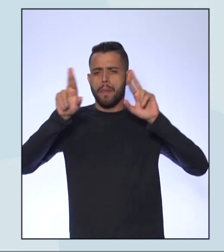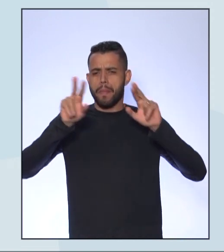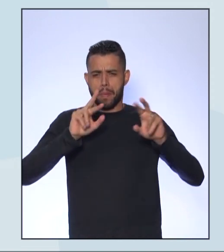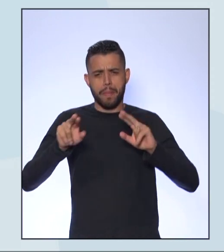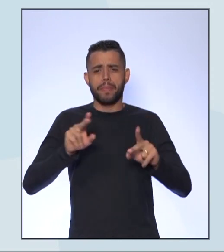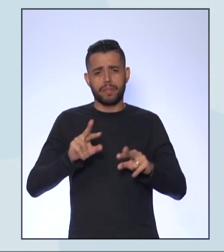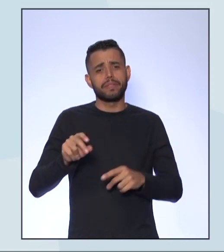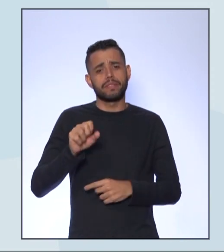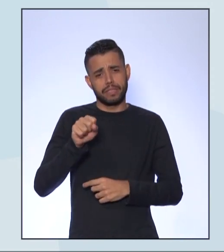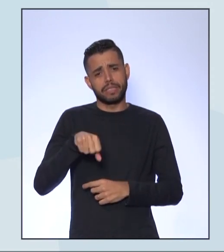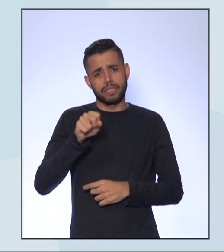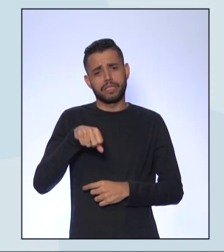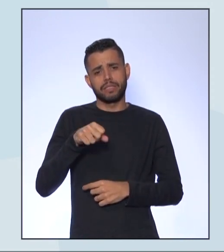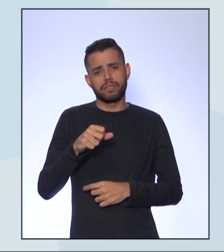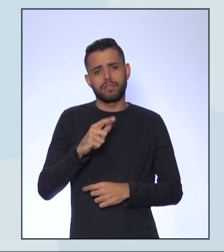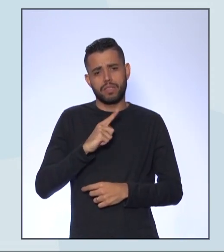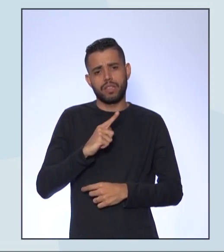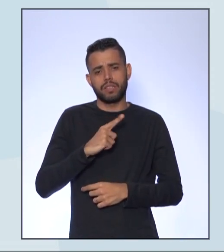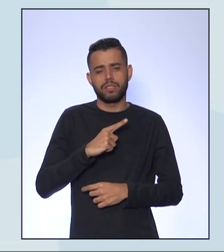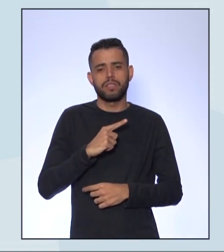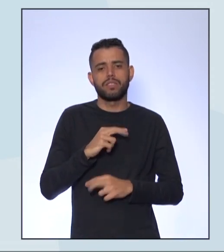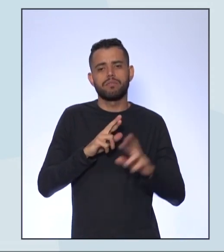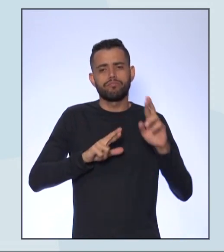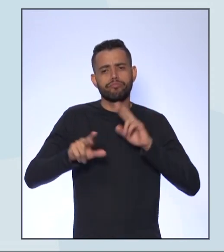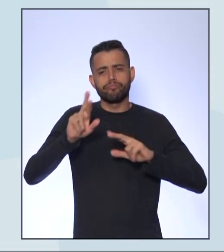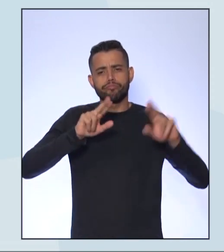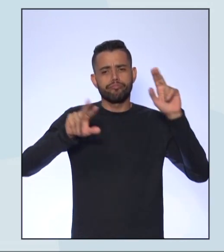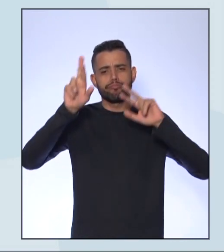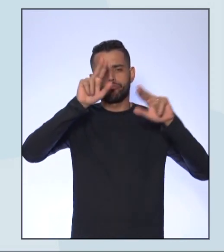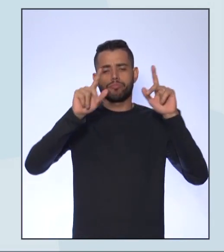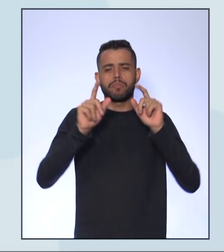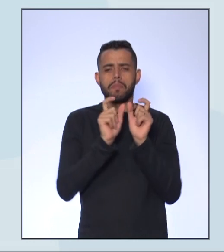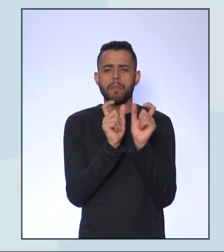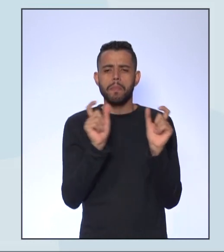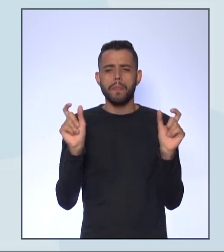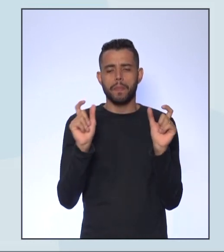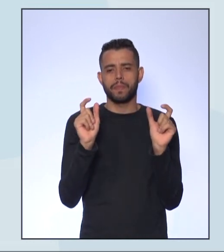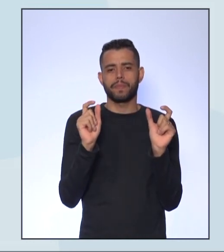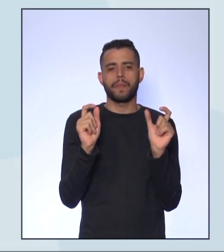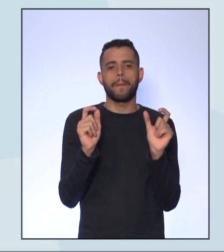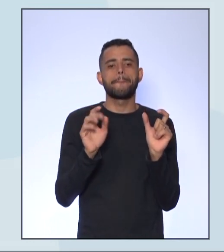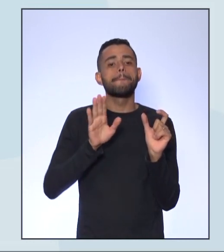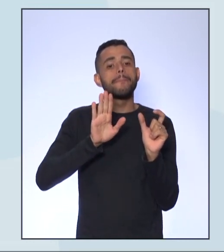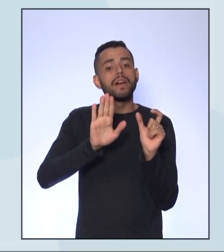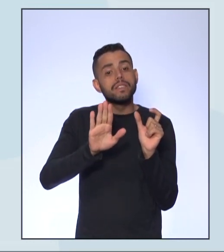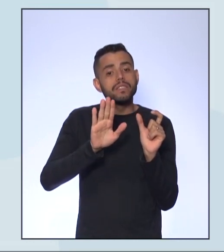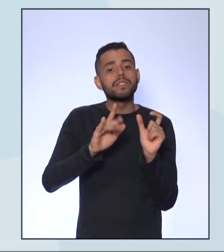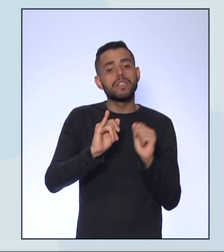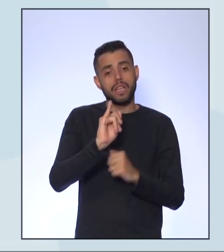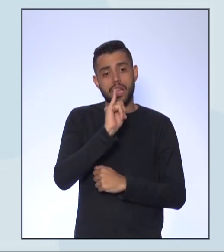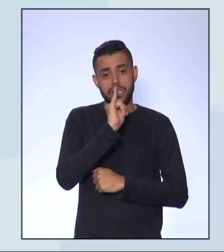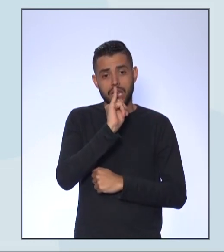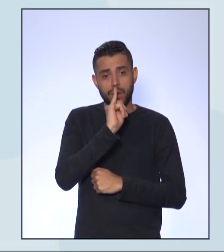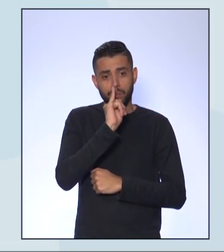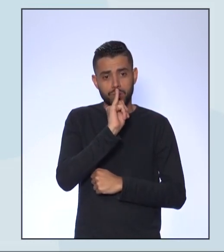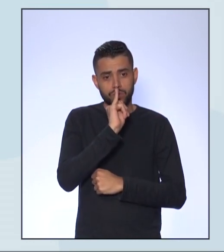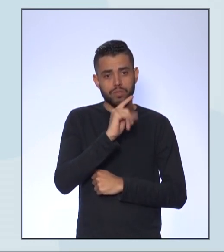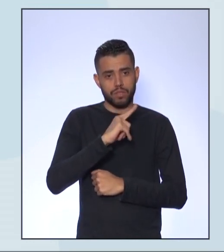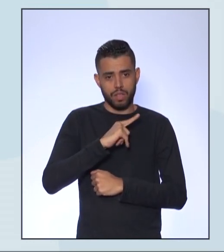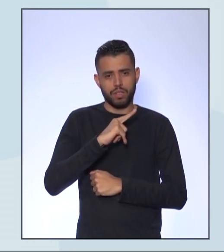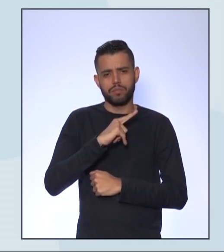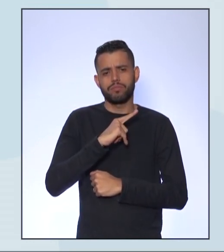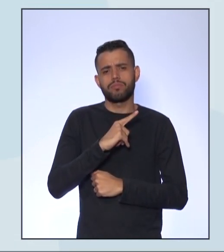né? Não é tanto que nós chamamos de variações linguísticas. E aí eu tenho alguns exemplos que